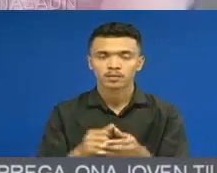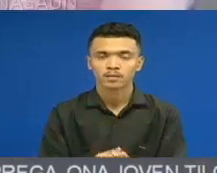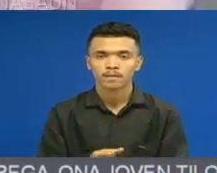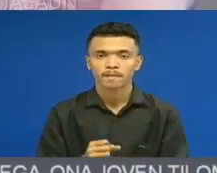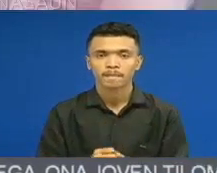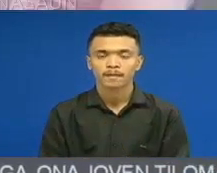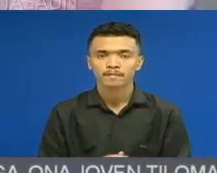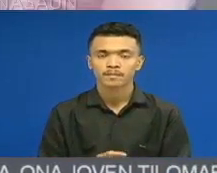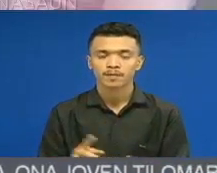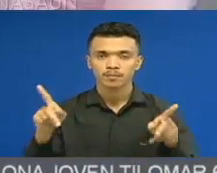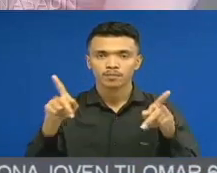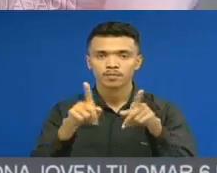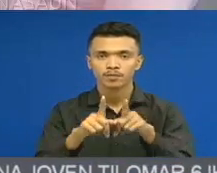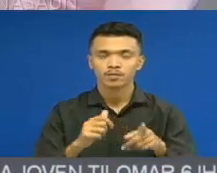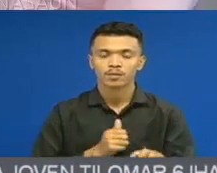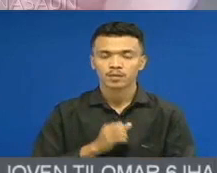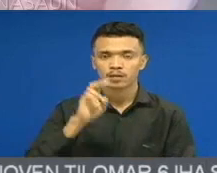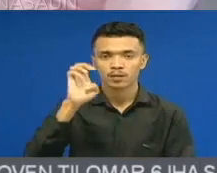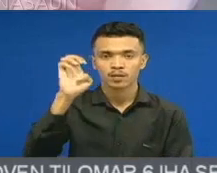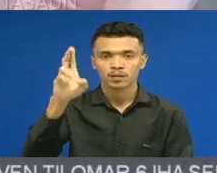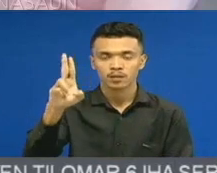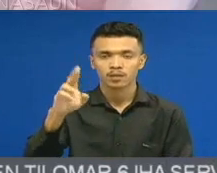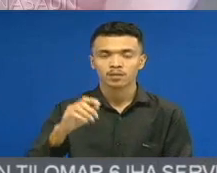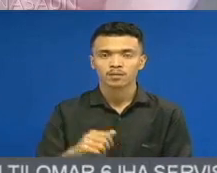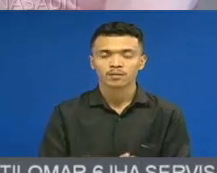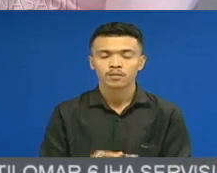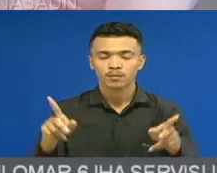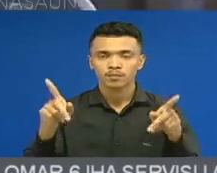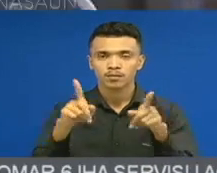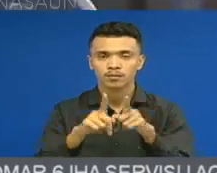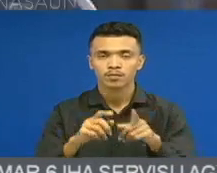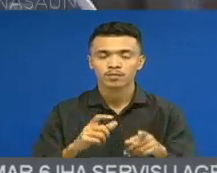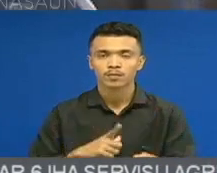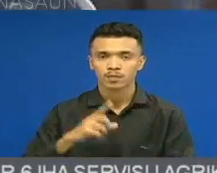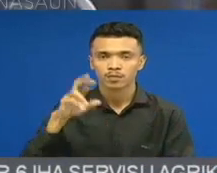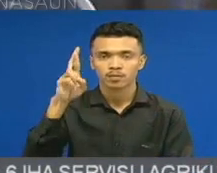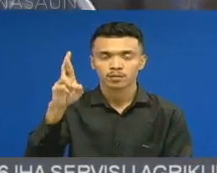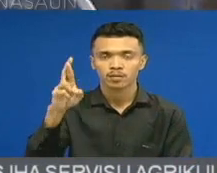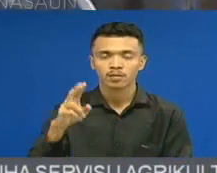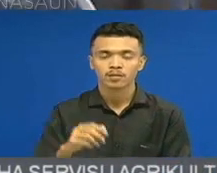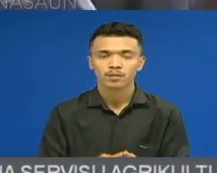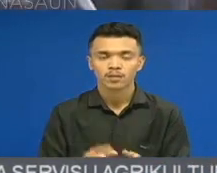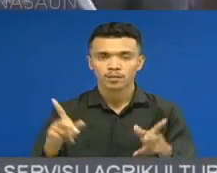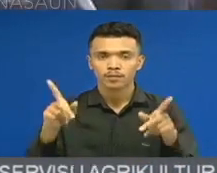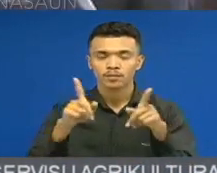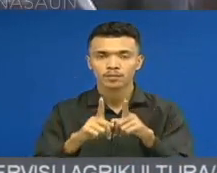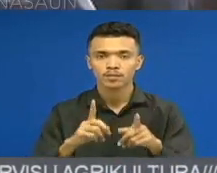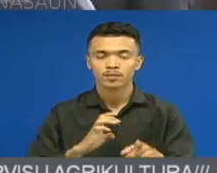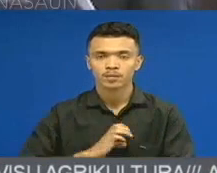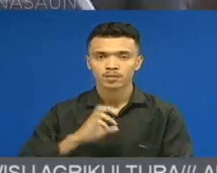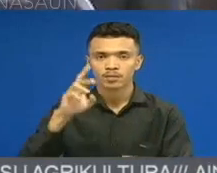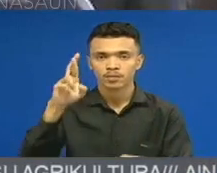suco leitura posto administrativo Elio Vila, Boclelo posto administrativo Laulara, Ailok posto administrativo Cristo